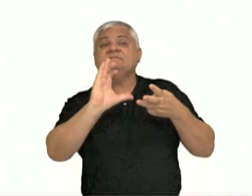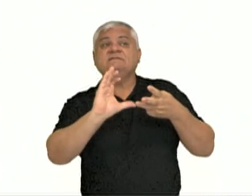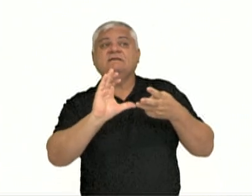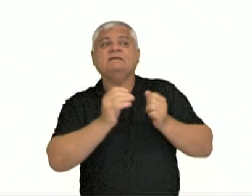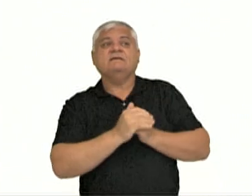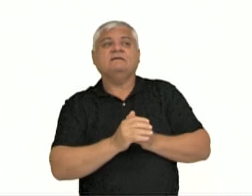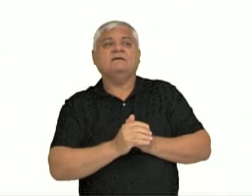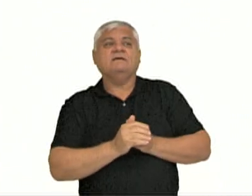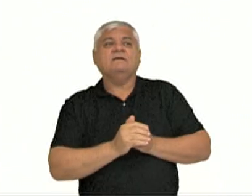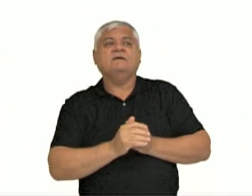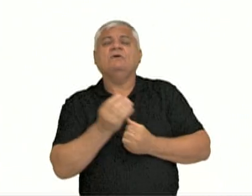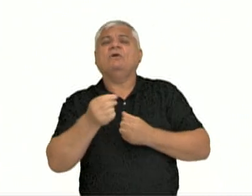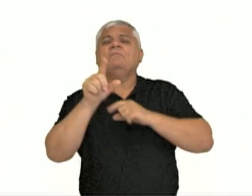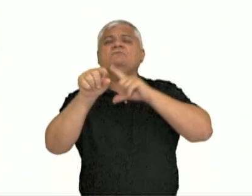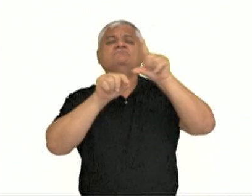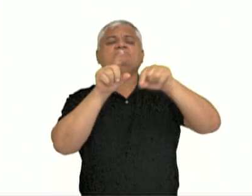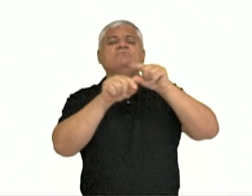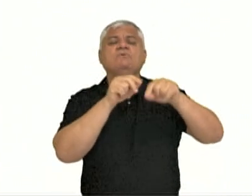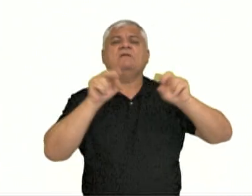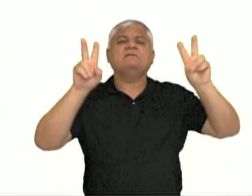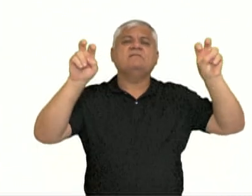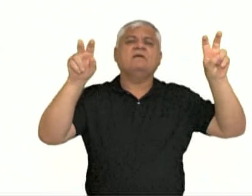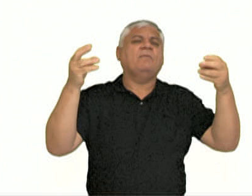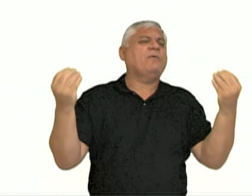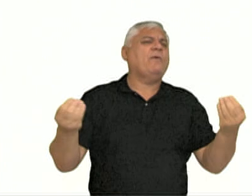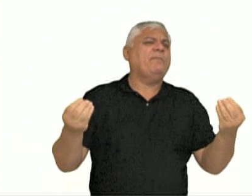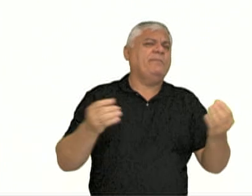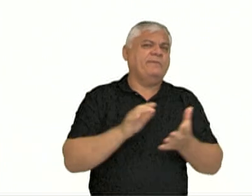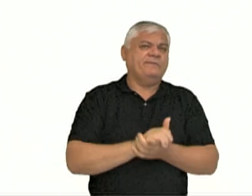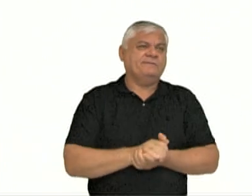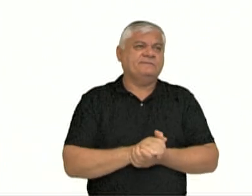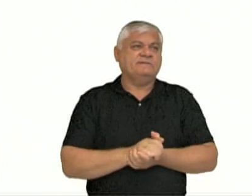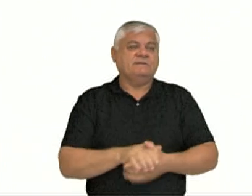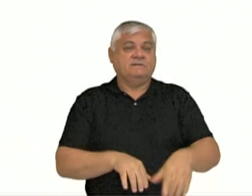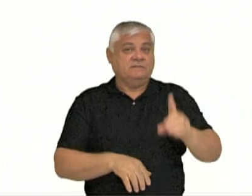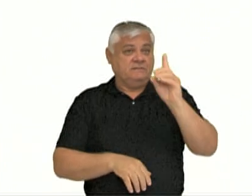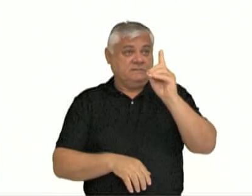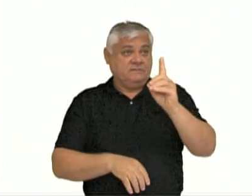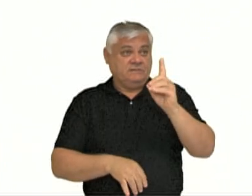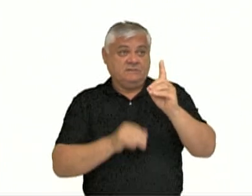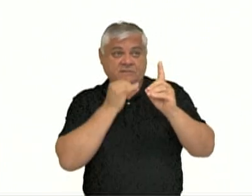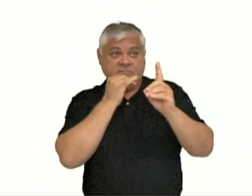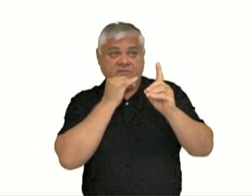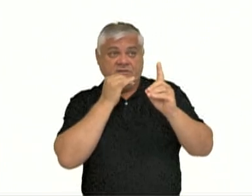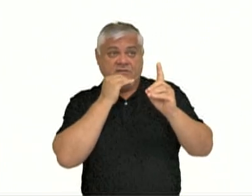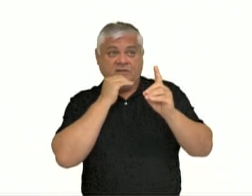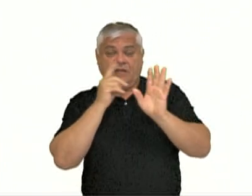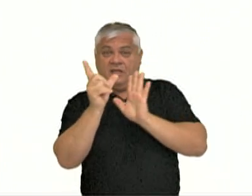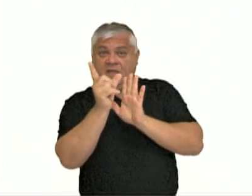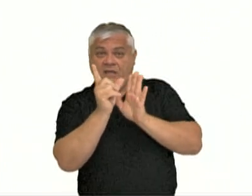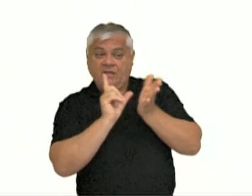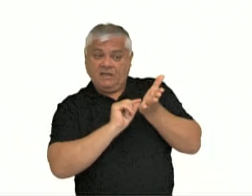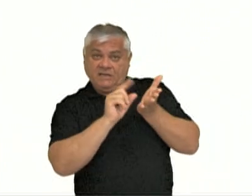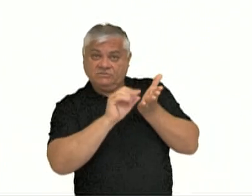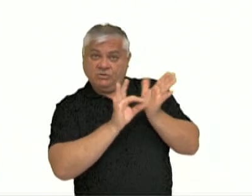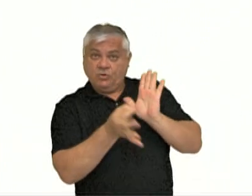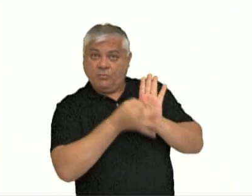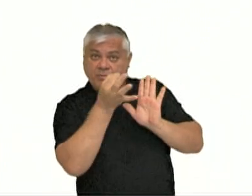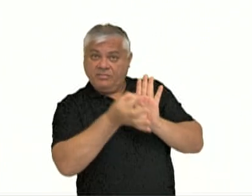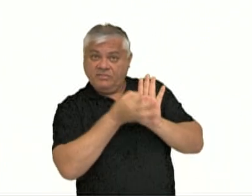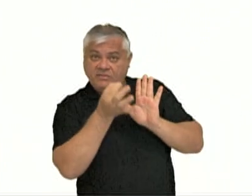C, como se dá a escolha do tema? Na letra D, qual a diferença para um artigo